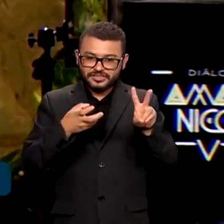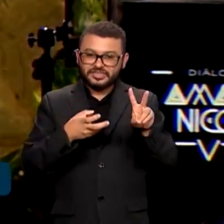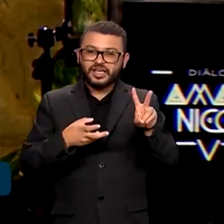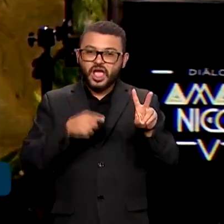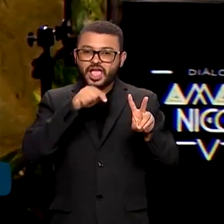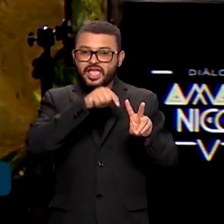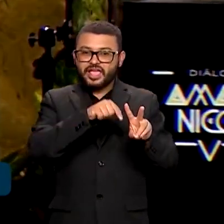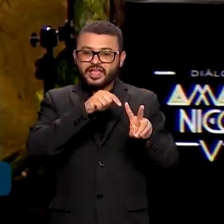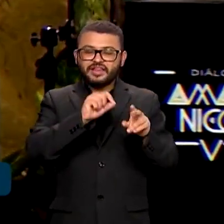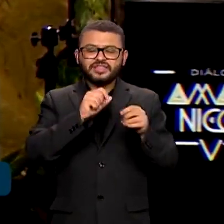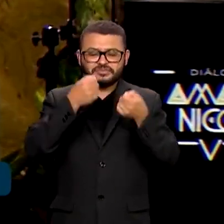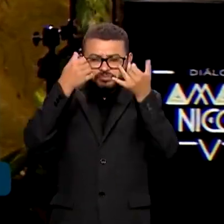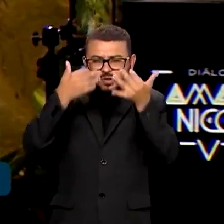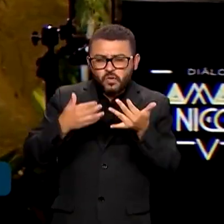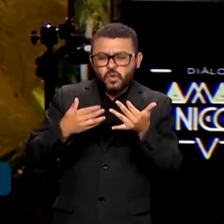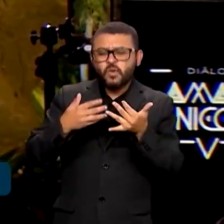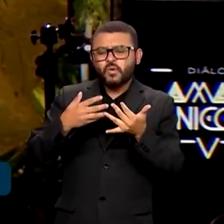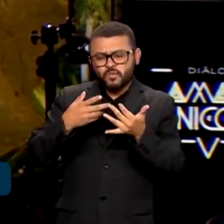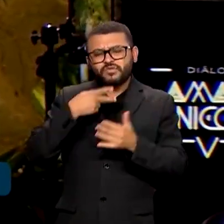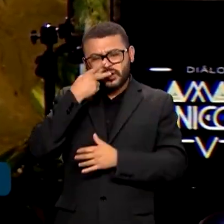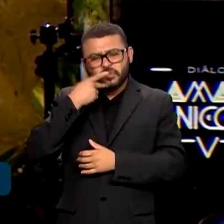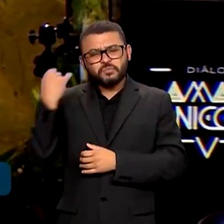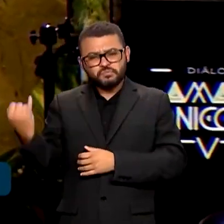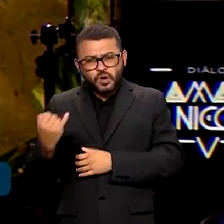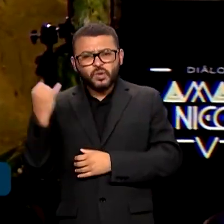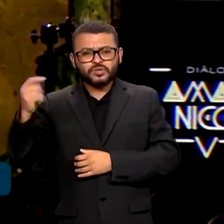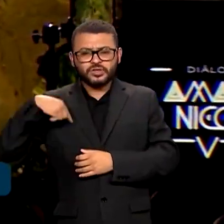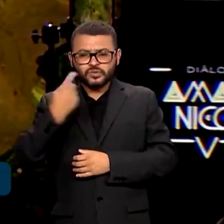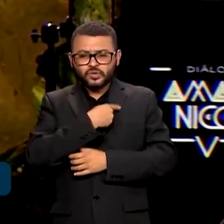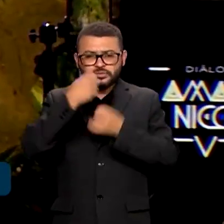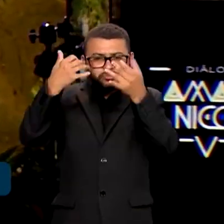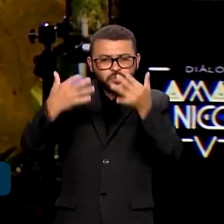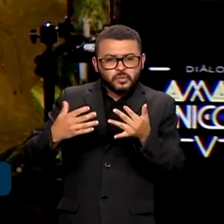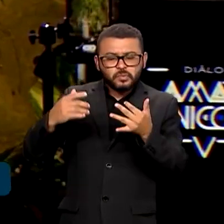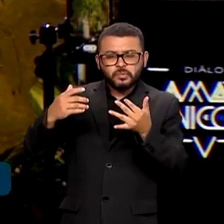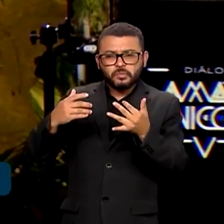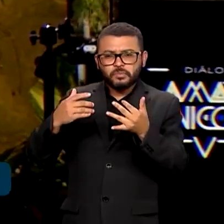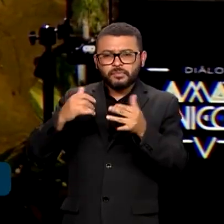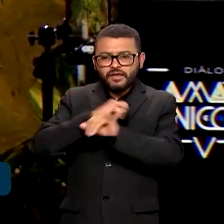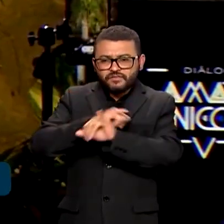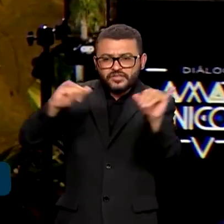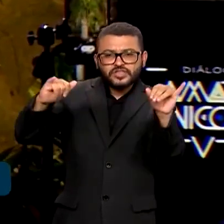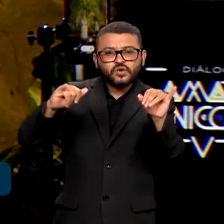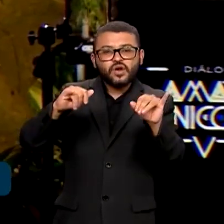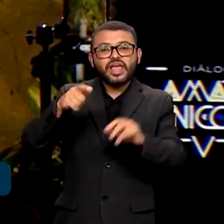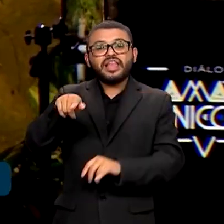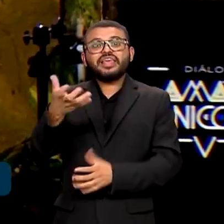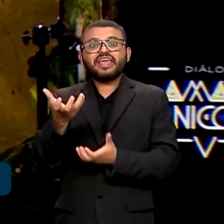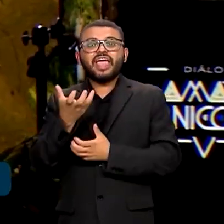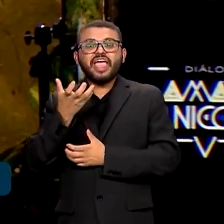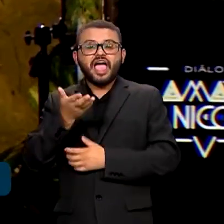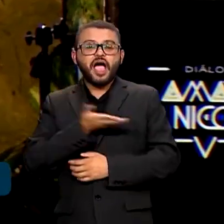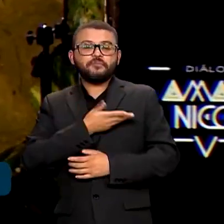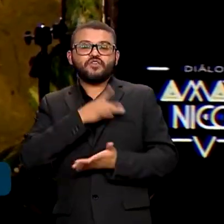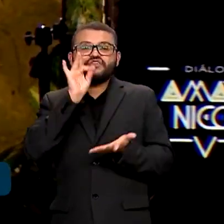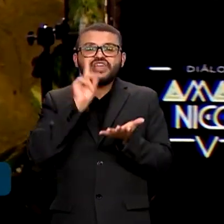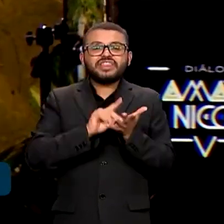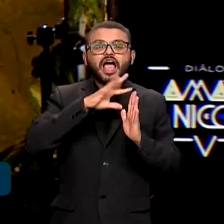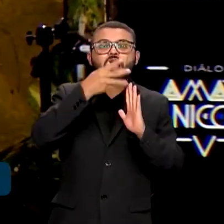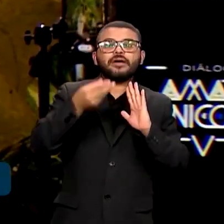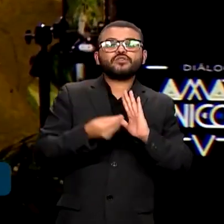de fazer uma fala forte, dizendo para nós o que ele espera dos verdadeiros amigos da